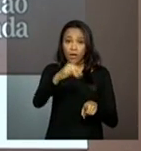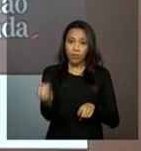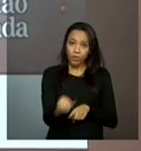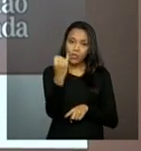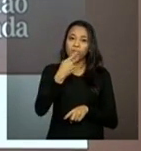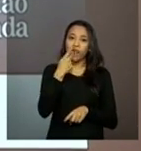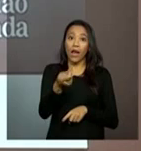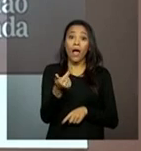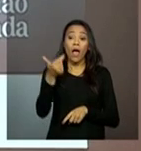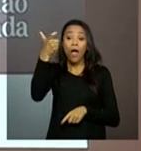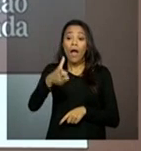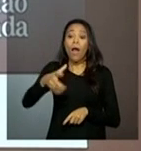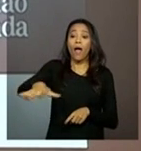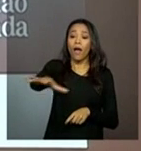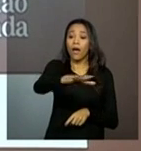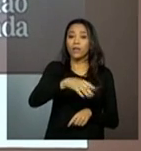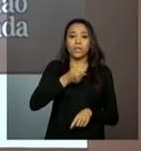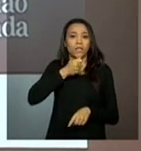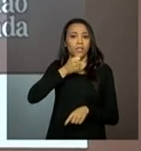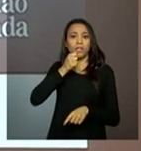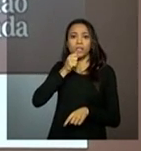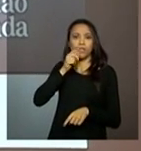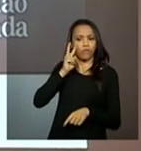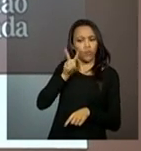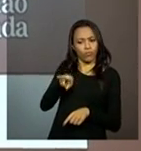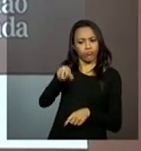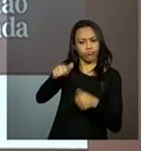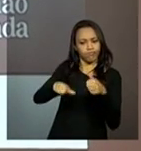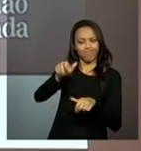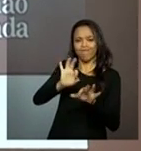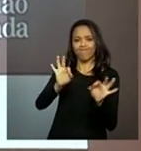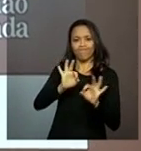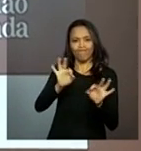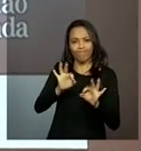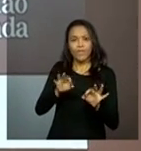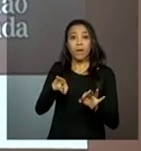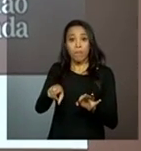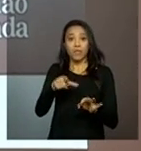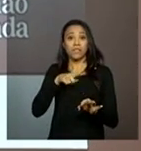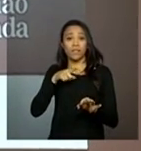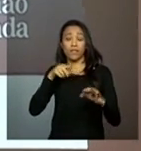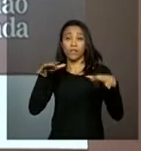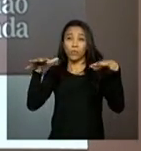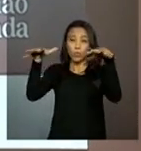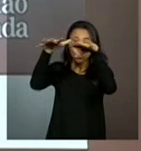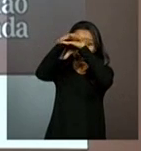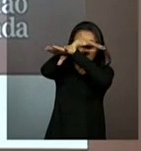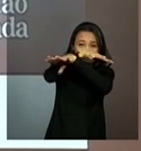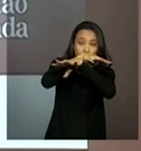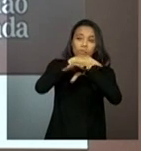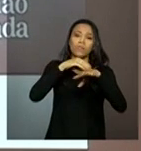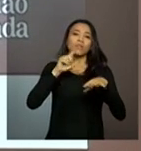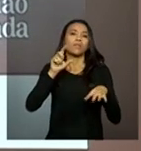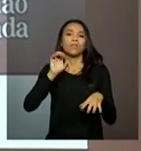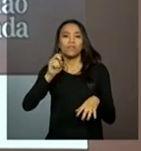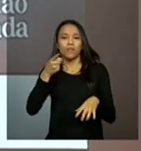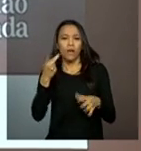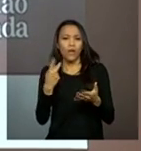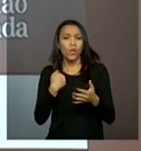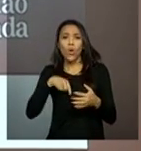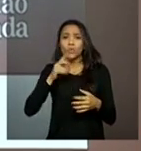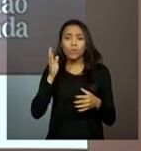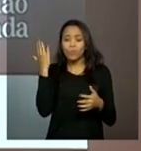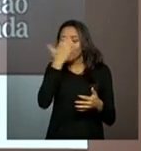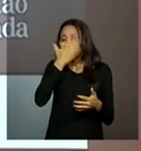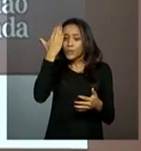áreas não observadas que tiveram a sua interpretação impossibilitada pela presença de nuvens, sombra de nuvens, ou seja, nós não